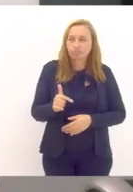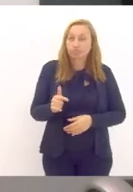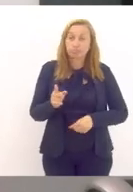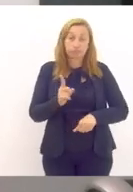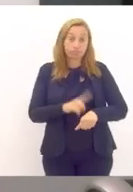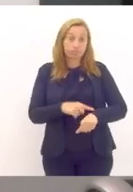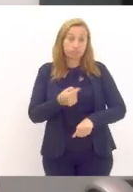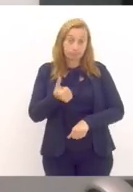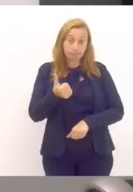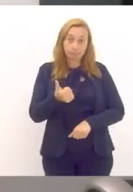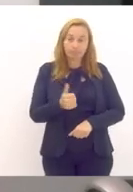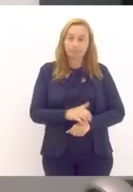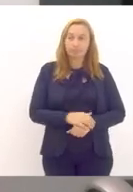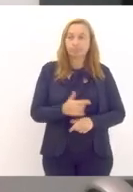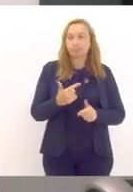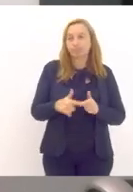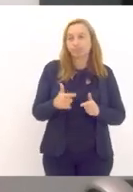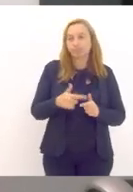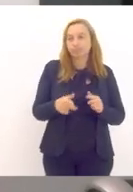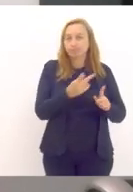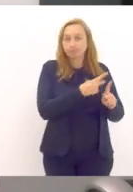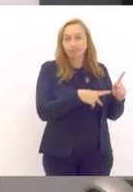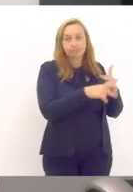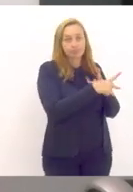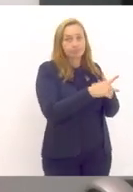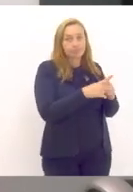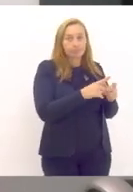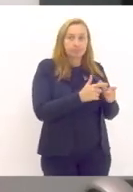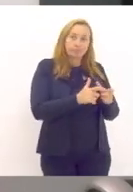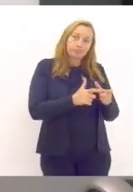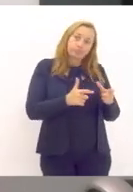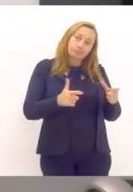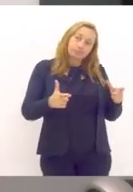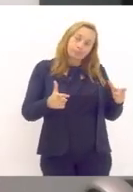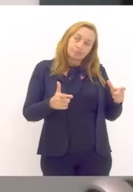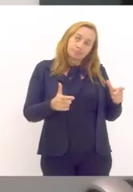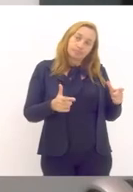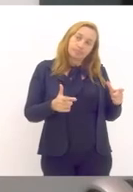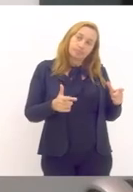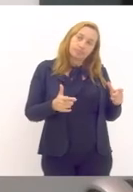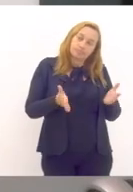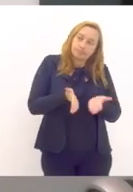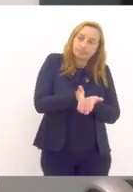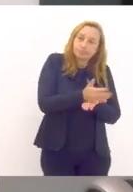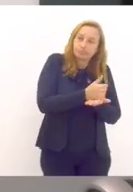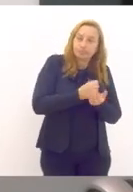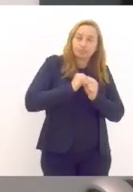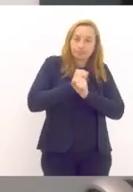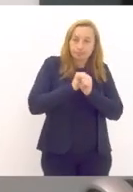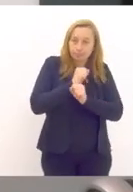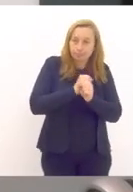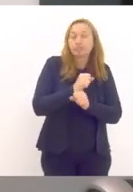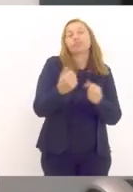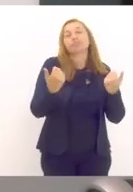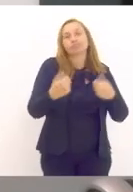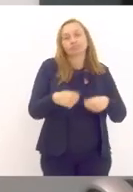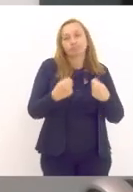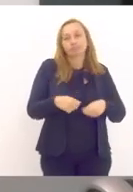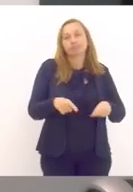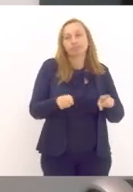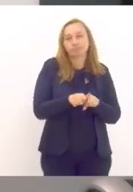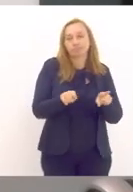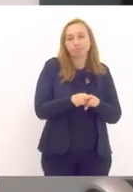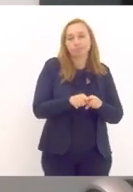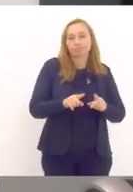tempo. Nós temos um problema previdenciário que foi acumulado ao longo de anos, de décadas, e que precisamos também que ele